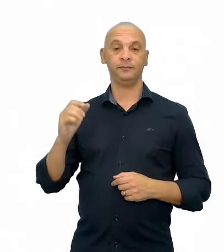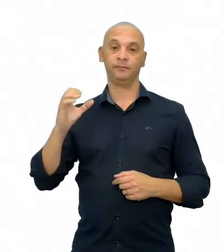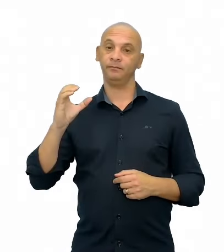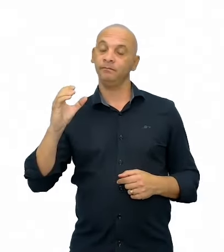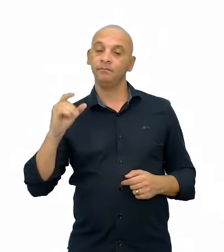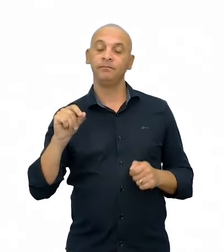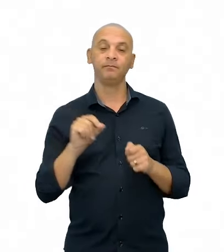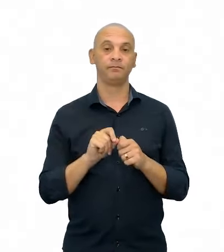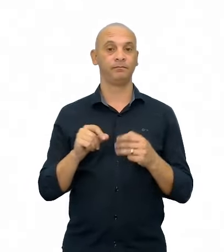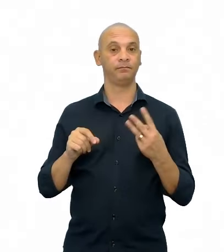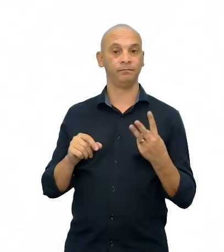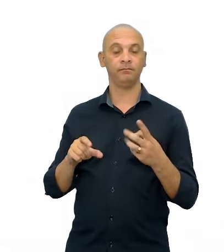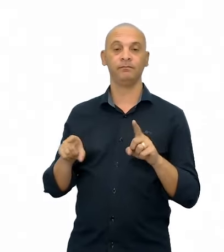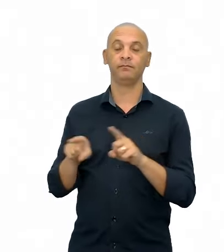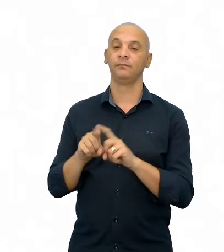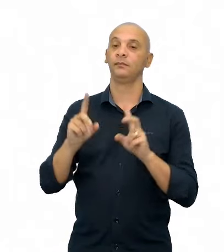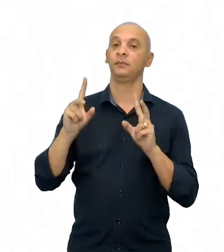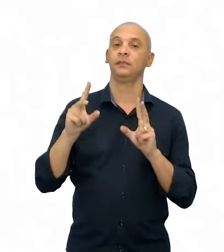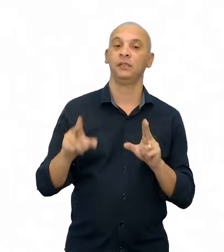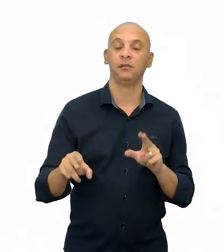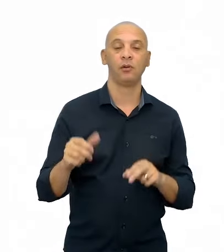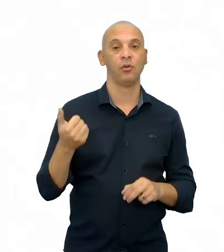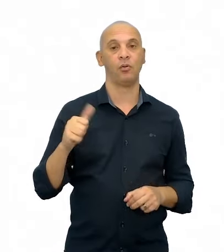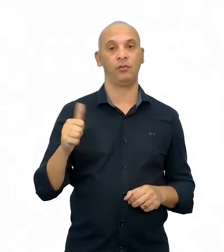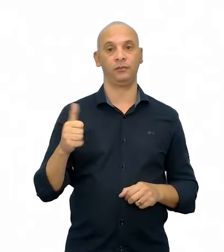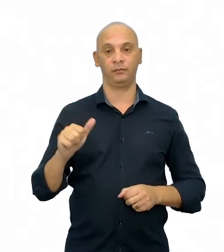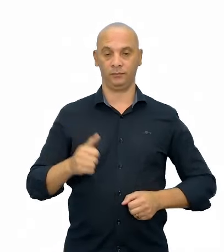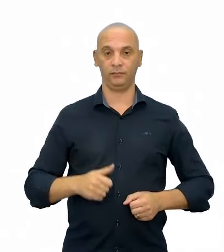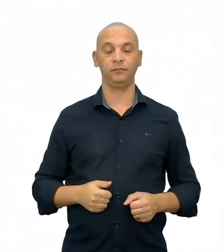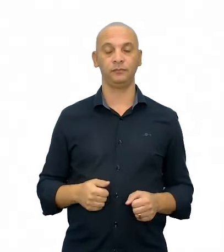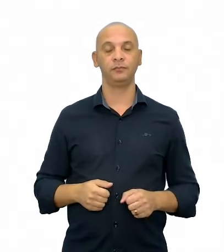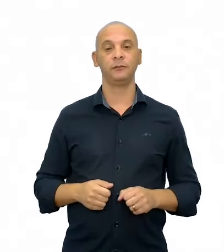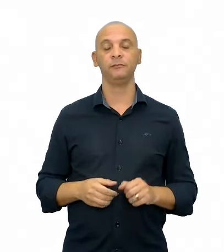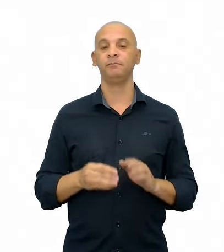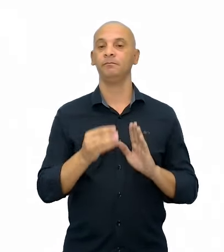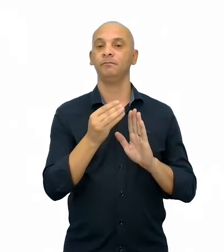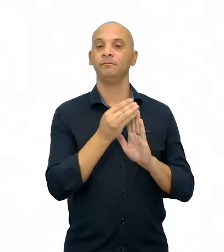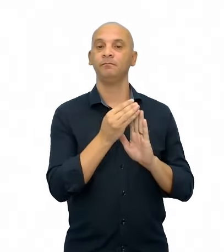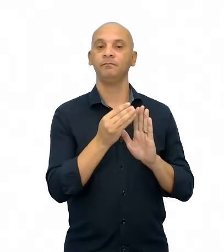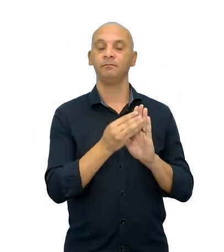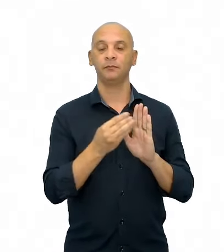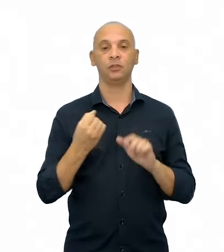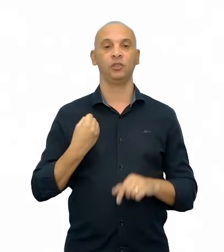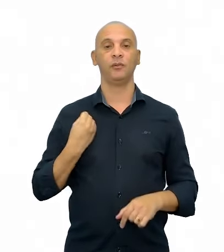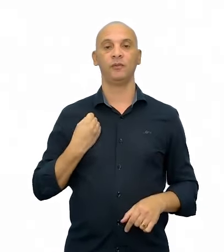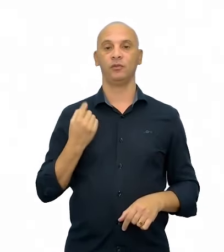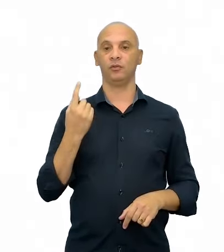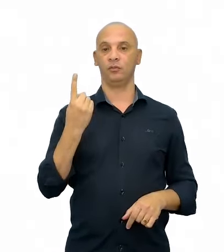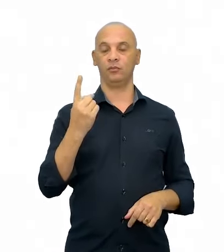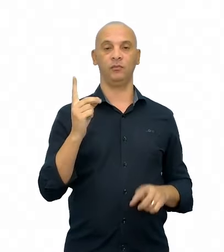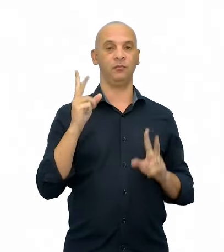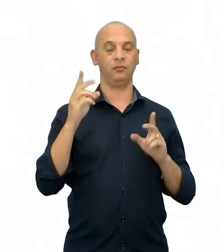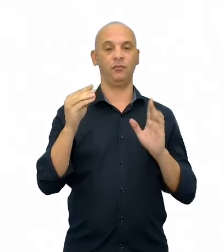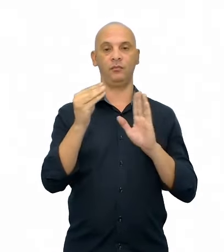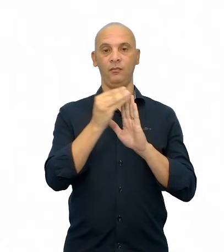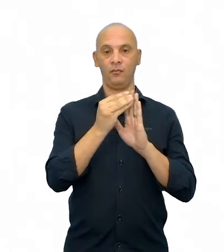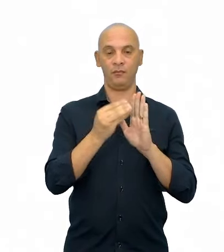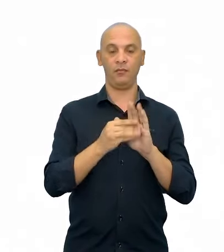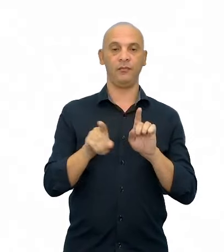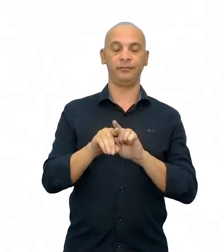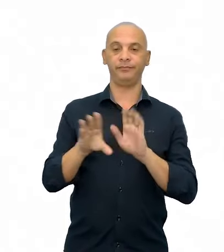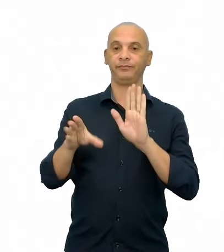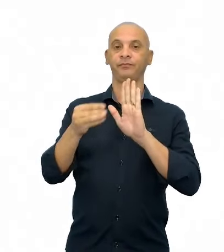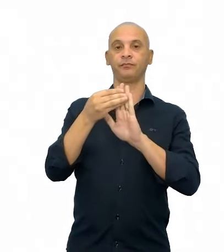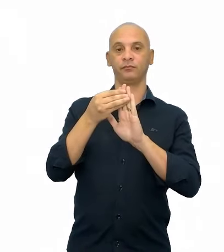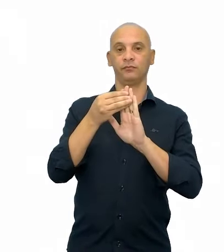mais 3 centenas é igual a 11 centenas. Devemos deixar o número 1 na ordem das centenas e